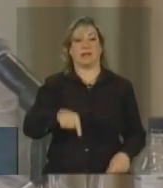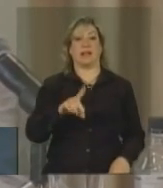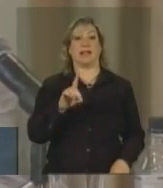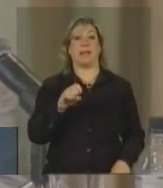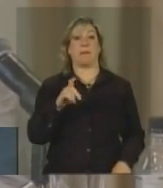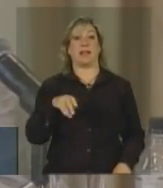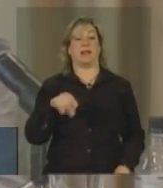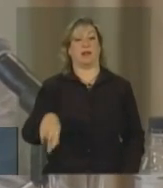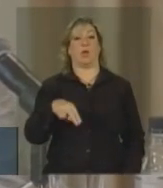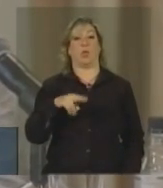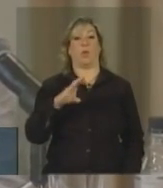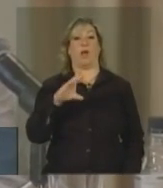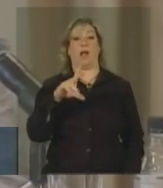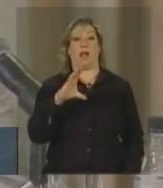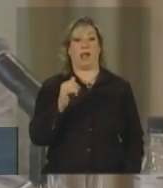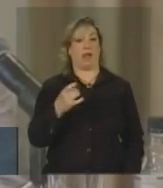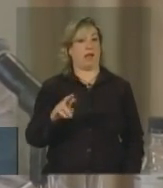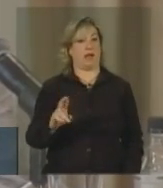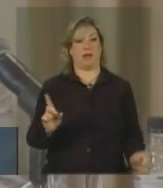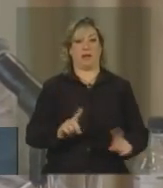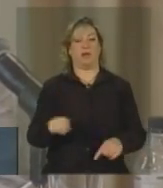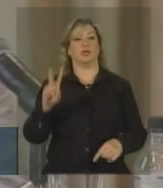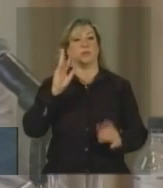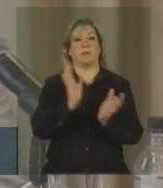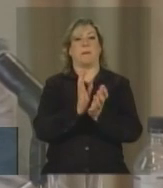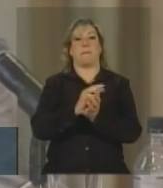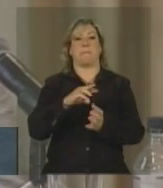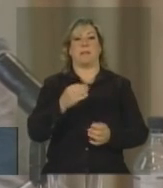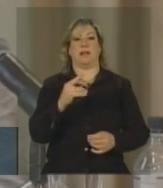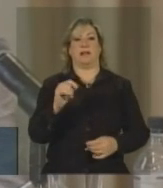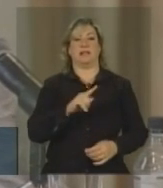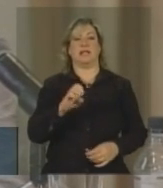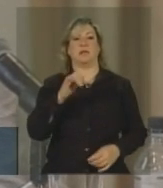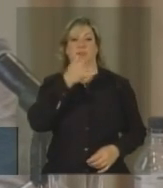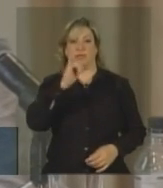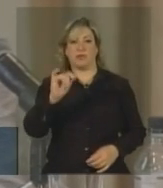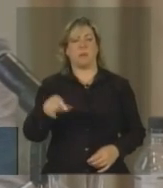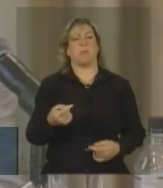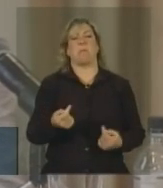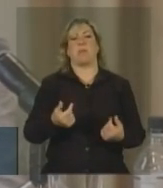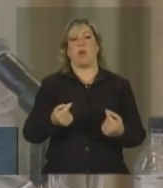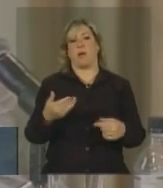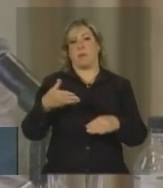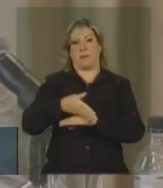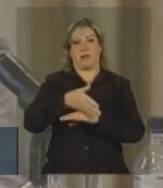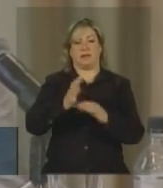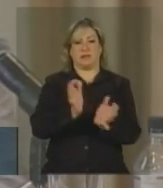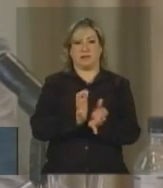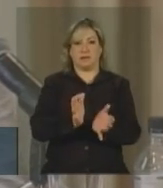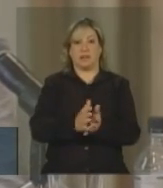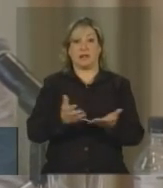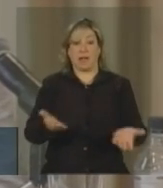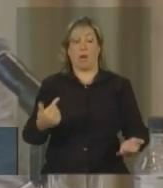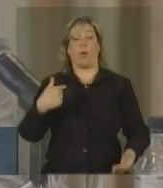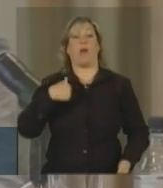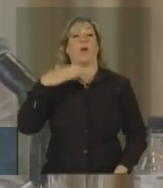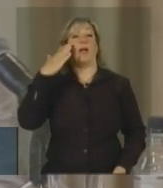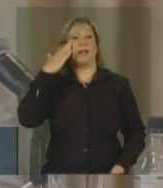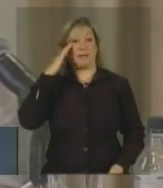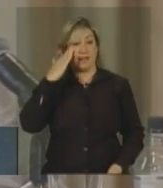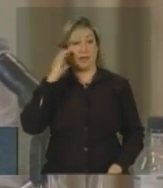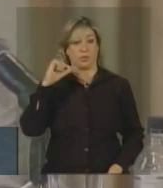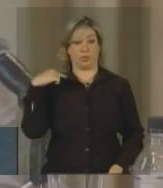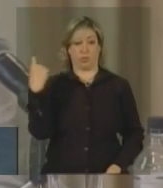absolutamente marginal de nuclear na matriz energética. Muito pequena a participação. Então, eu entendo que